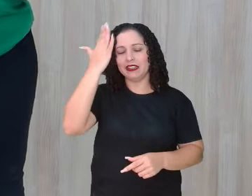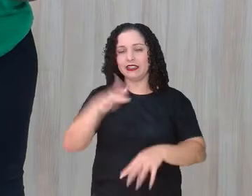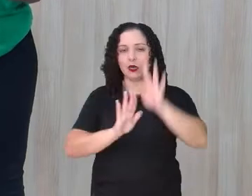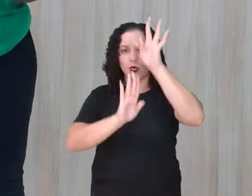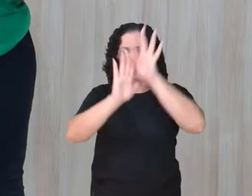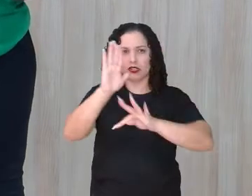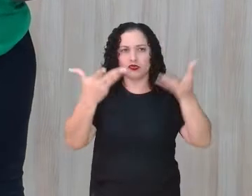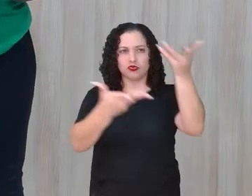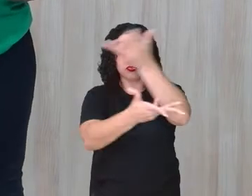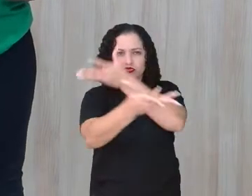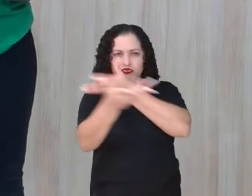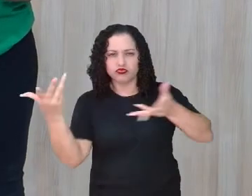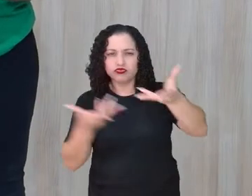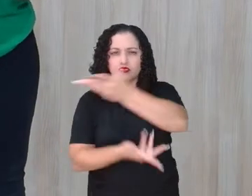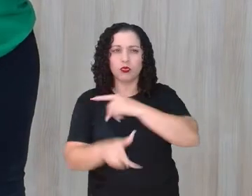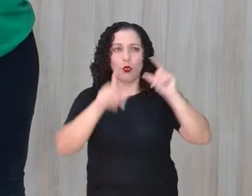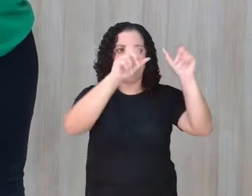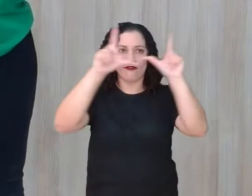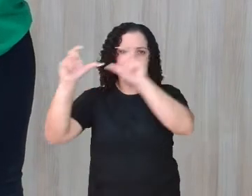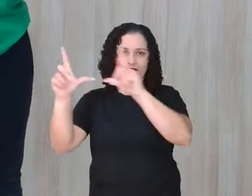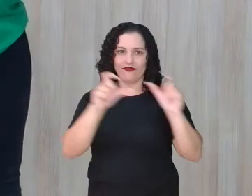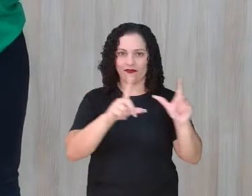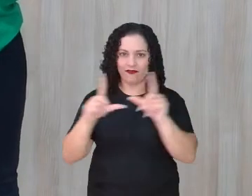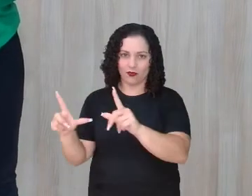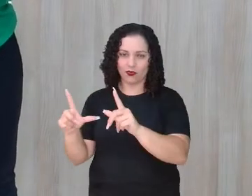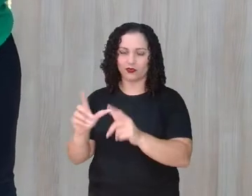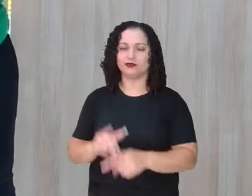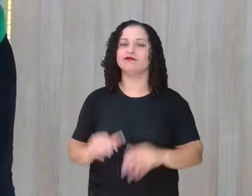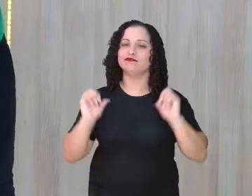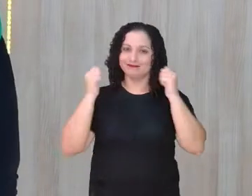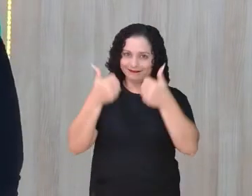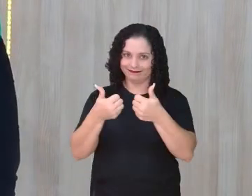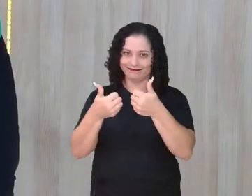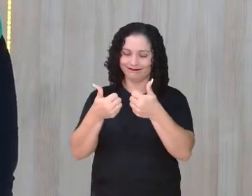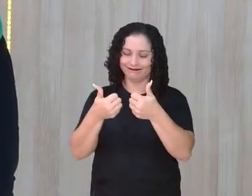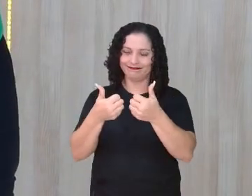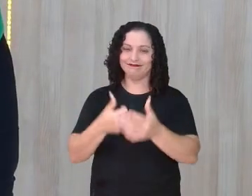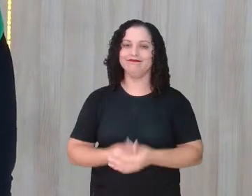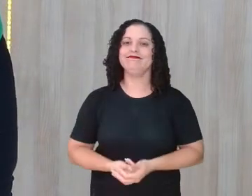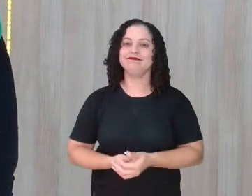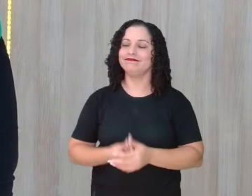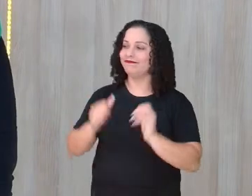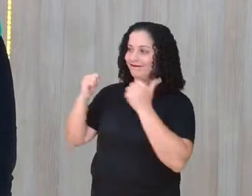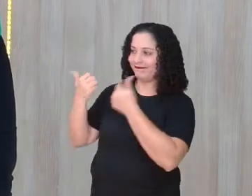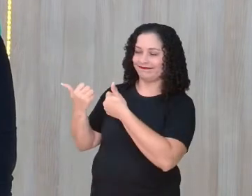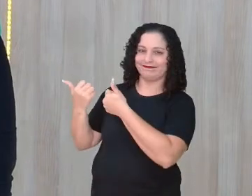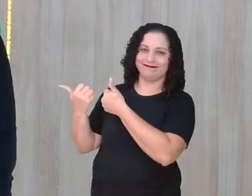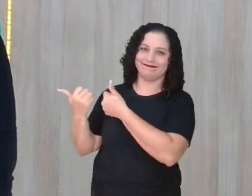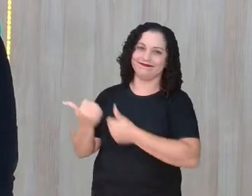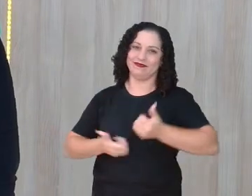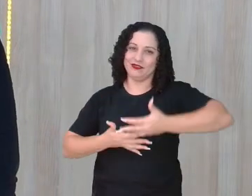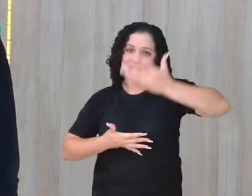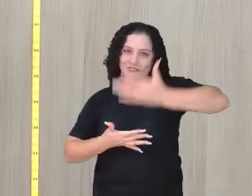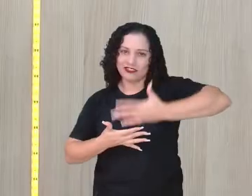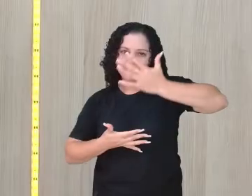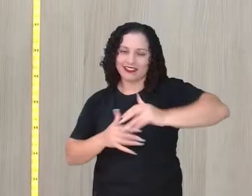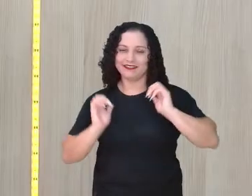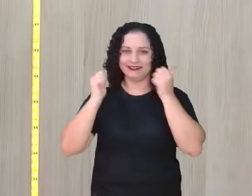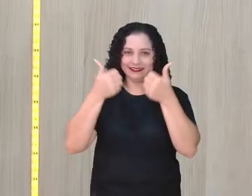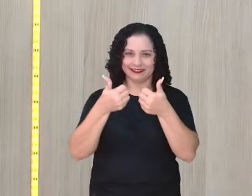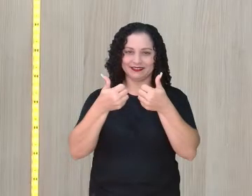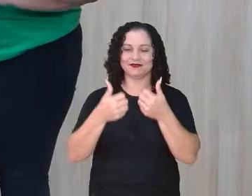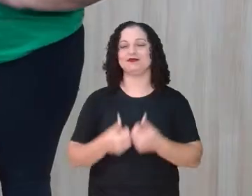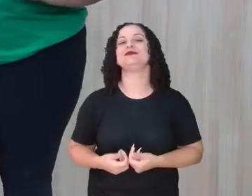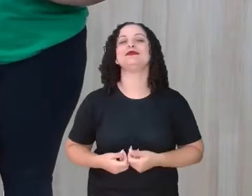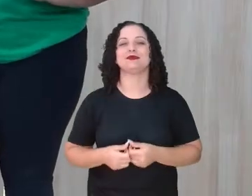não verbal, certo? Tudo bem até aí? Tudo bem, professora Cláudia? Tudo por aí, bem. tudo tranquilo no chat, Tudo não é? tranquilo aqui, tudo tranquilo.